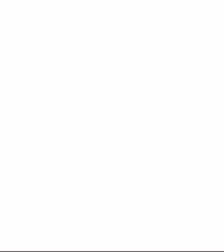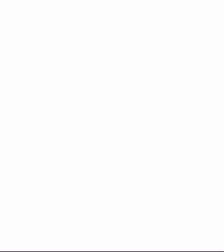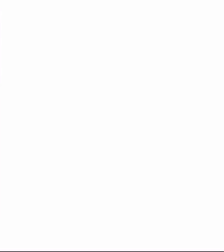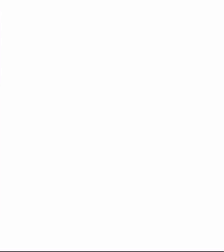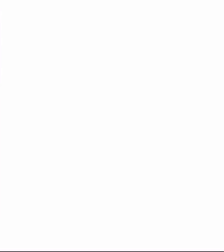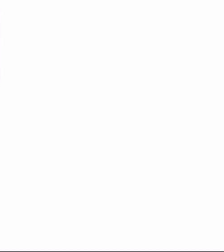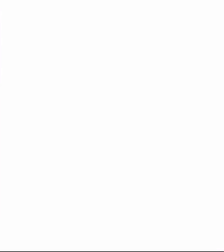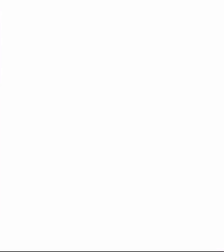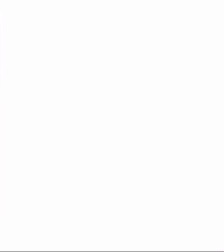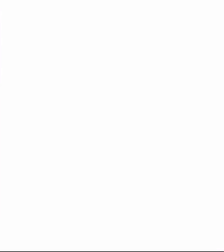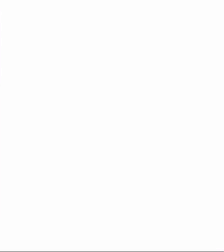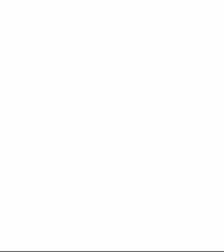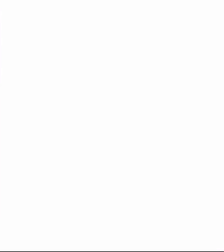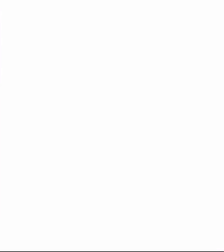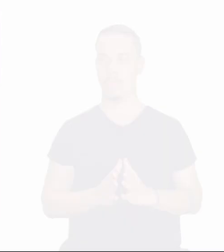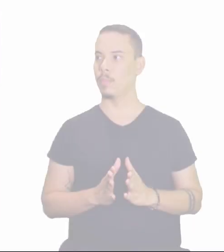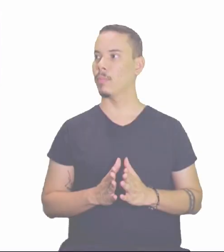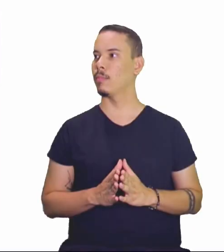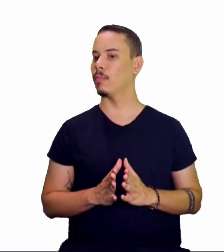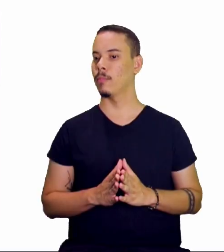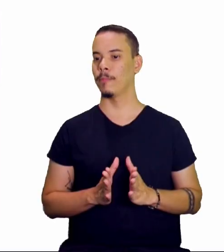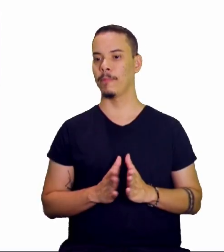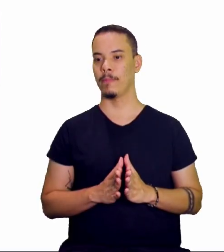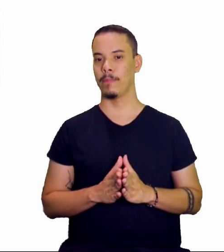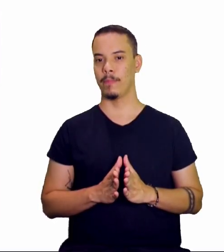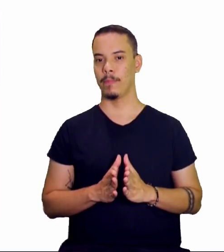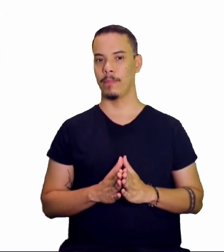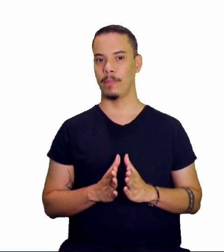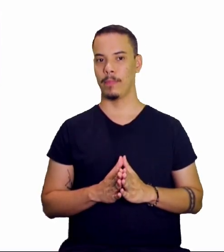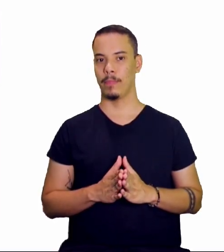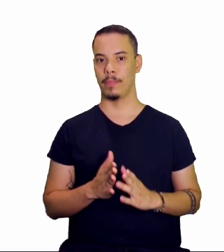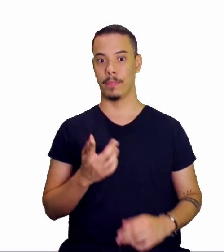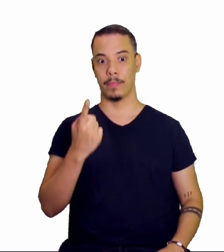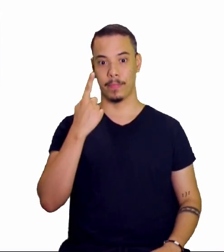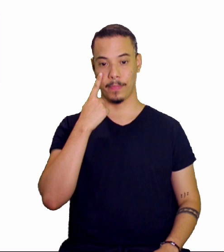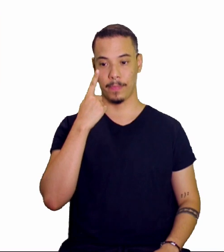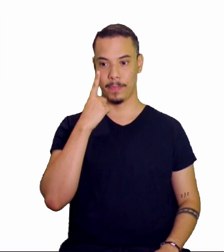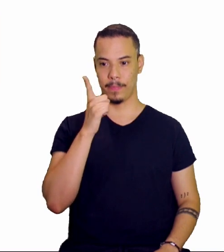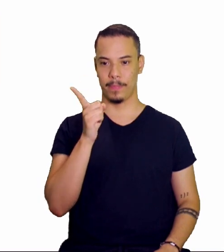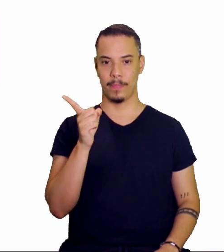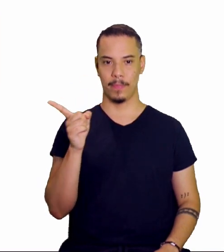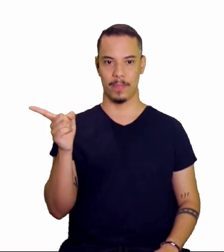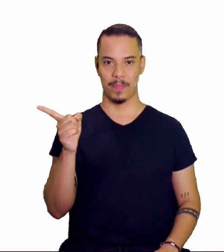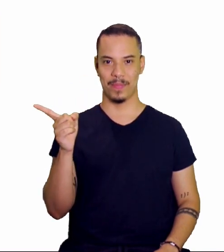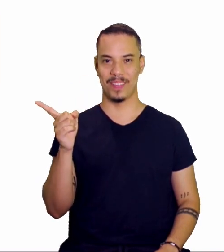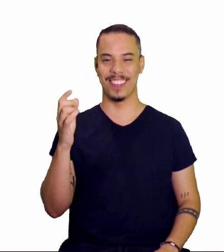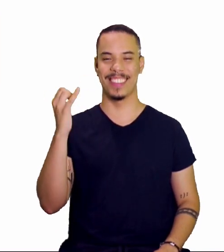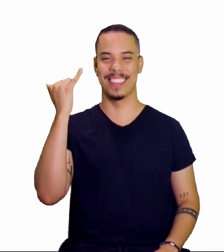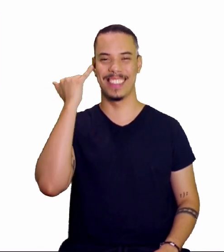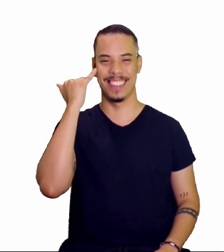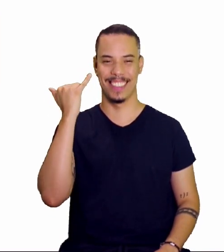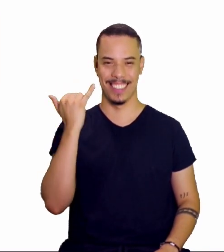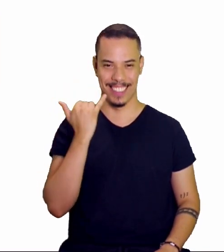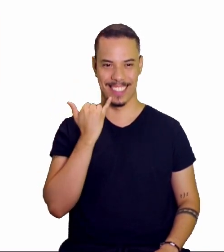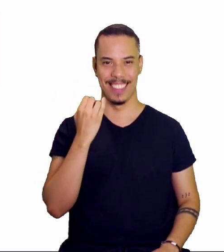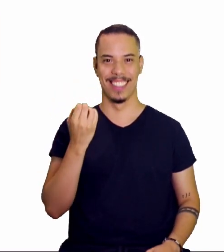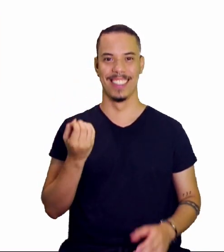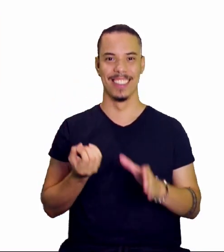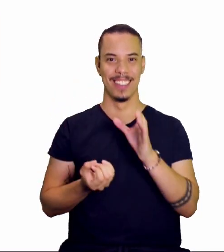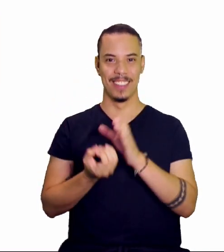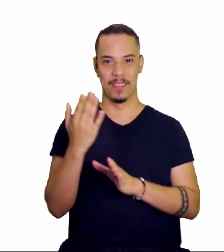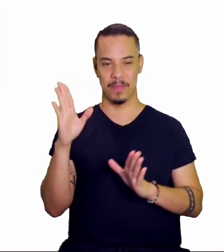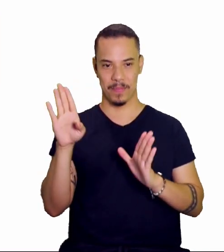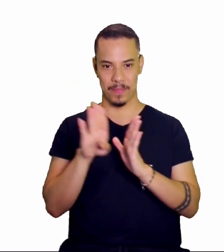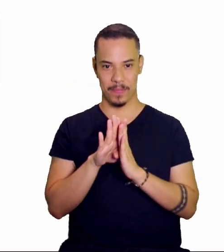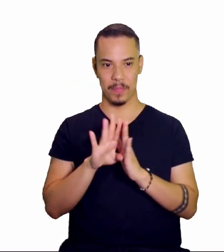olha só, nós vamos trabalhar hoje transformação de unidades de medida. Olha o Vitor aparecendo ali.